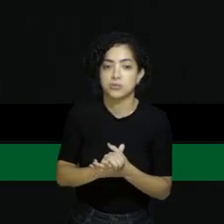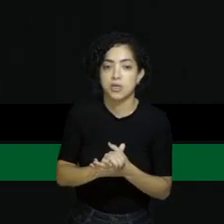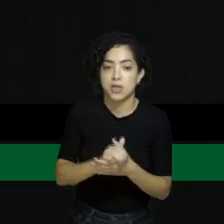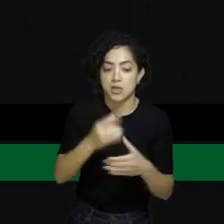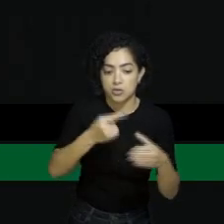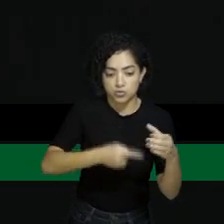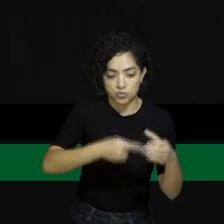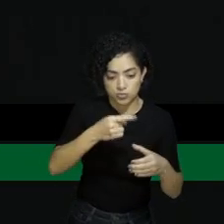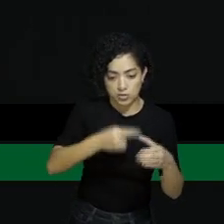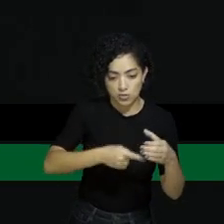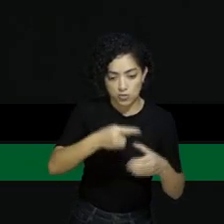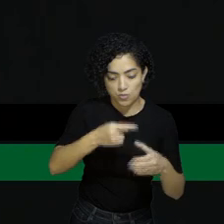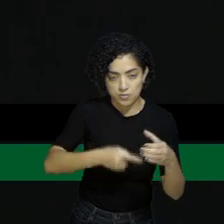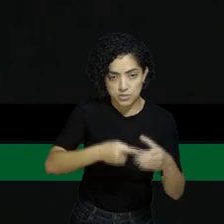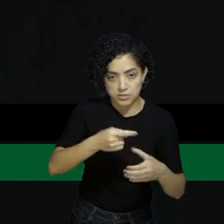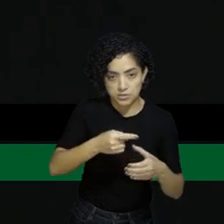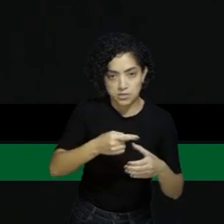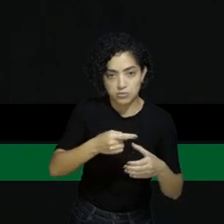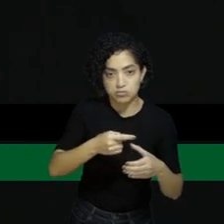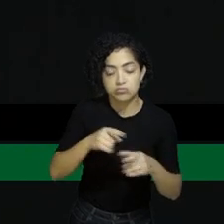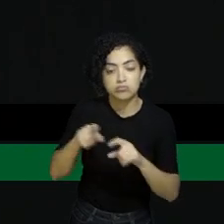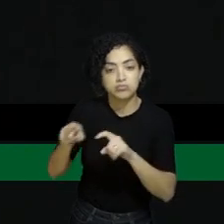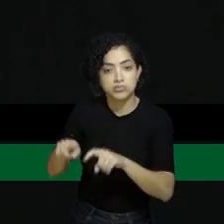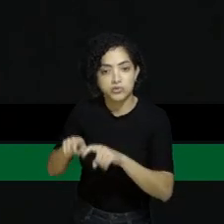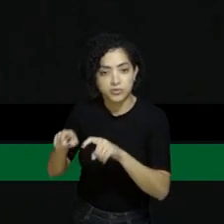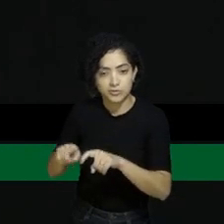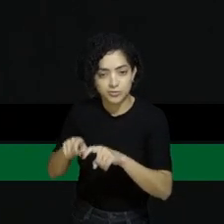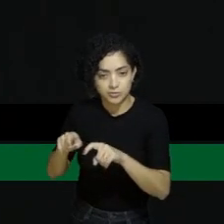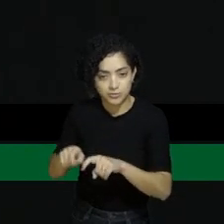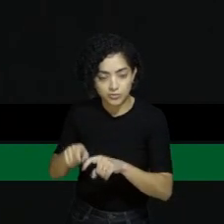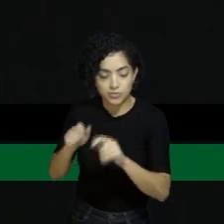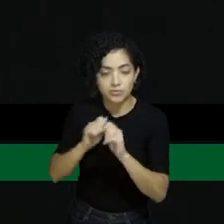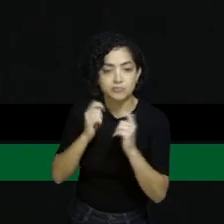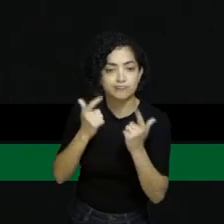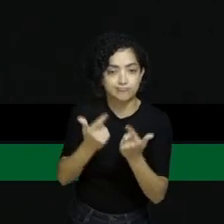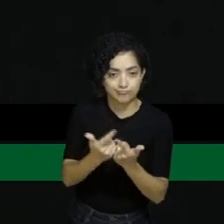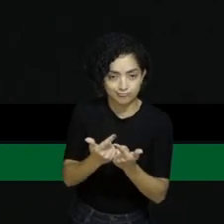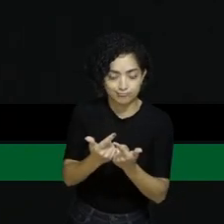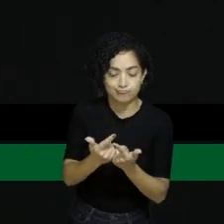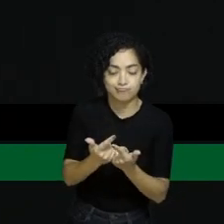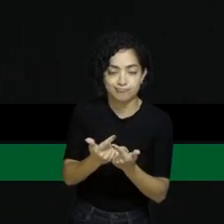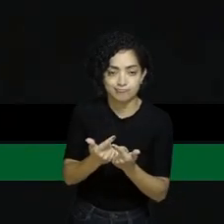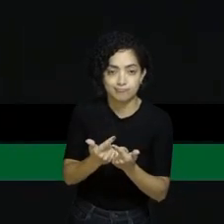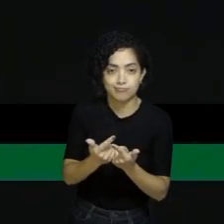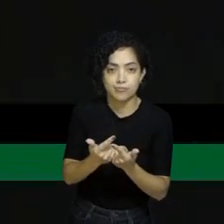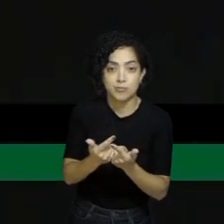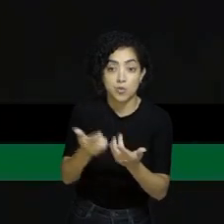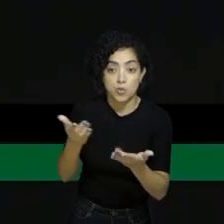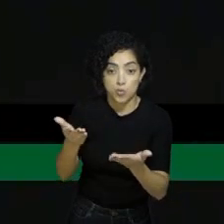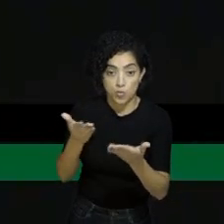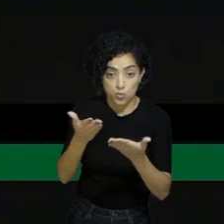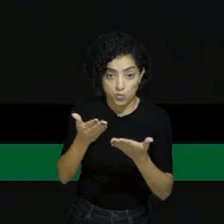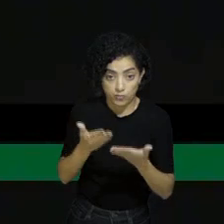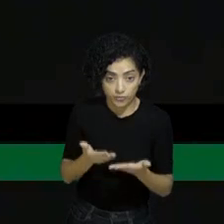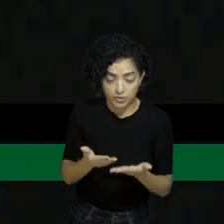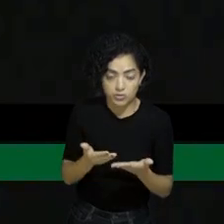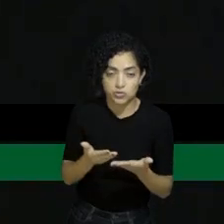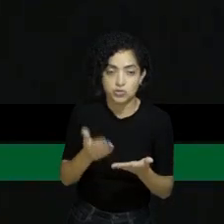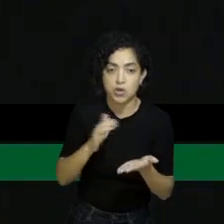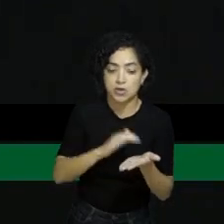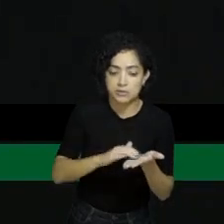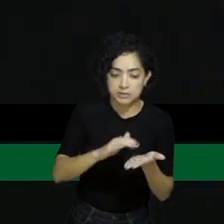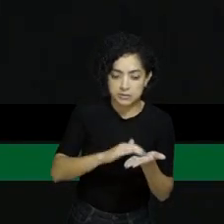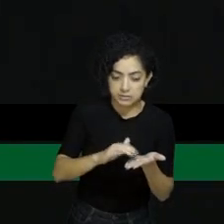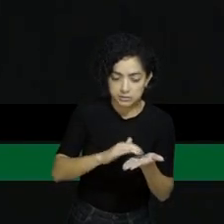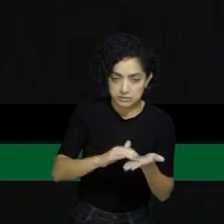Comissão de Agricultura da Assembleia Legislativa, para que faça um convite ao secretário